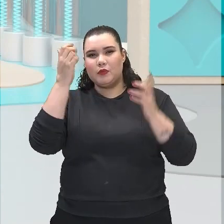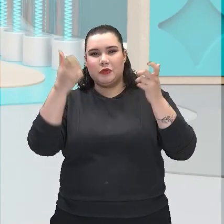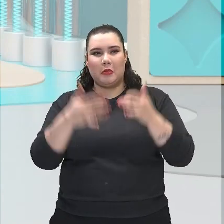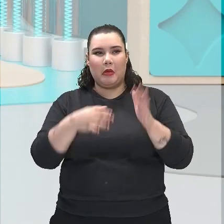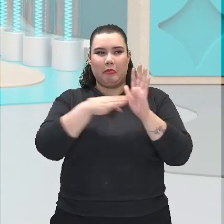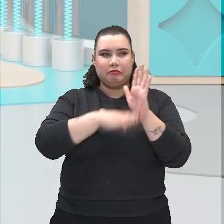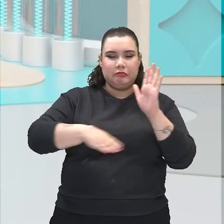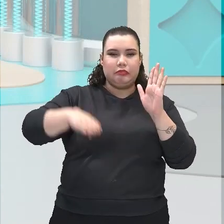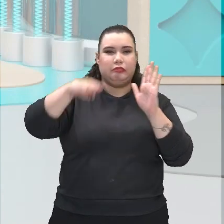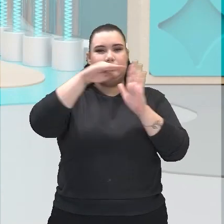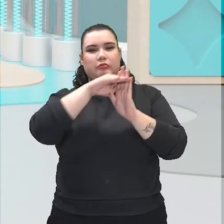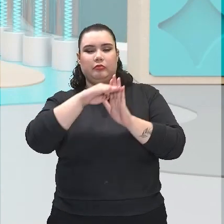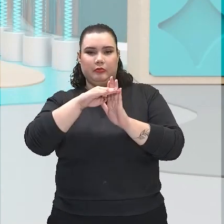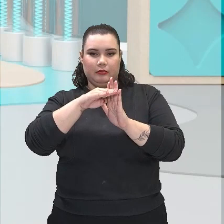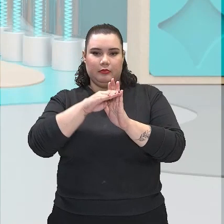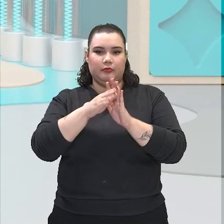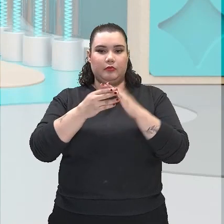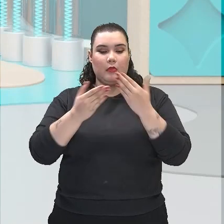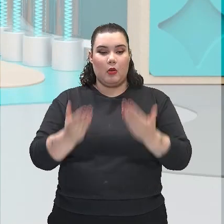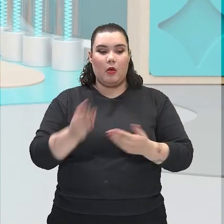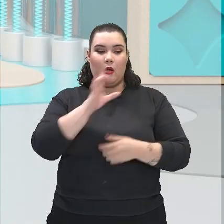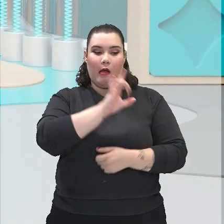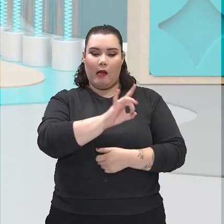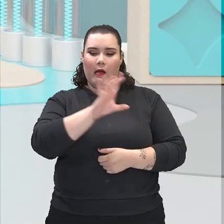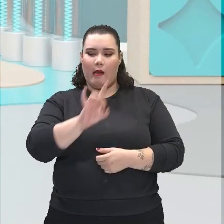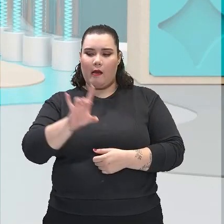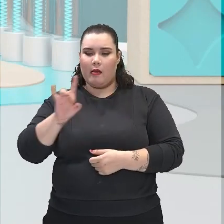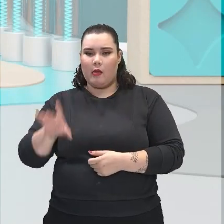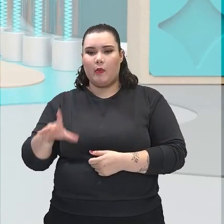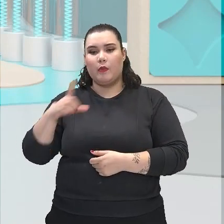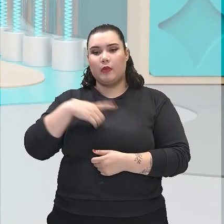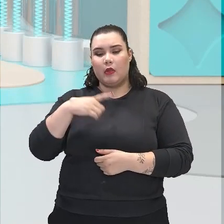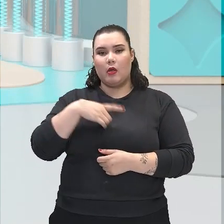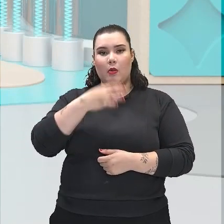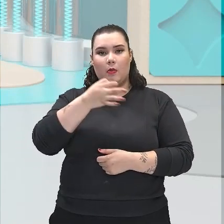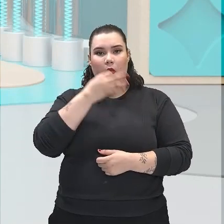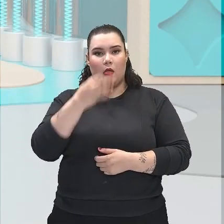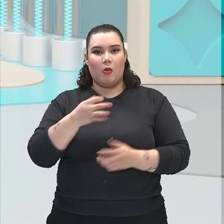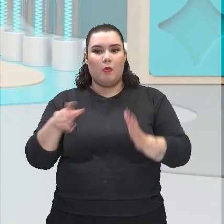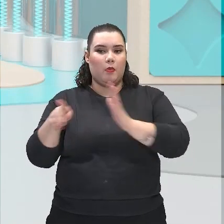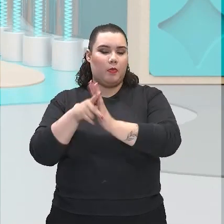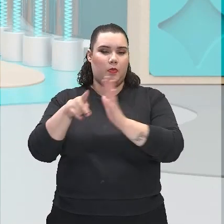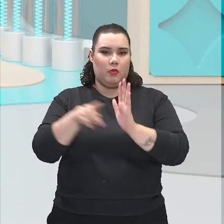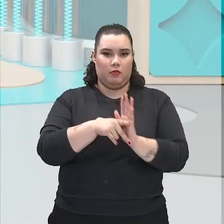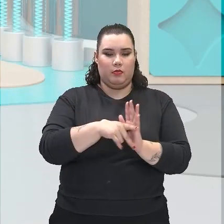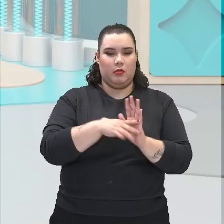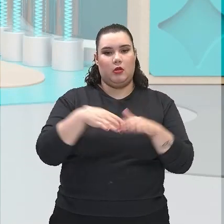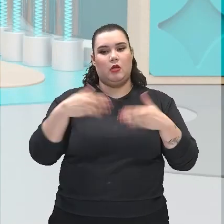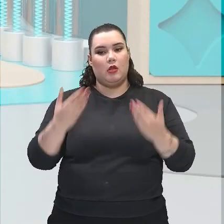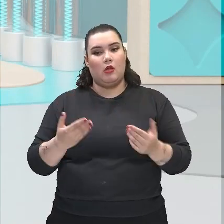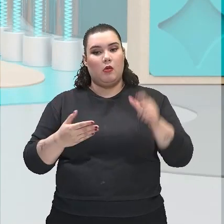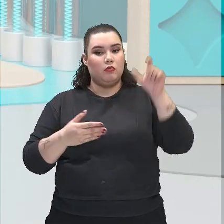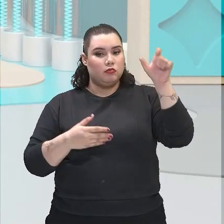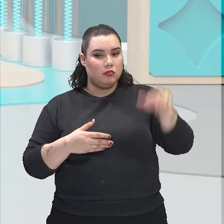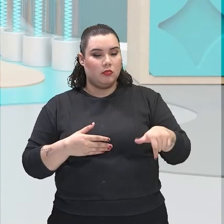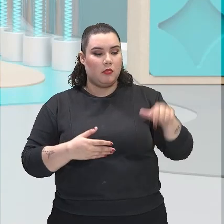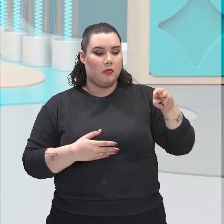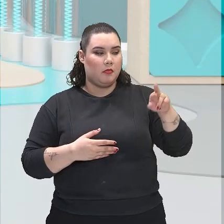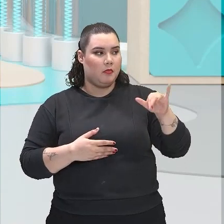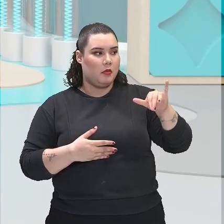percebam, cada um tem um posicionamento distinto e a gente percebe aqui também que cada um teve o seu momento